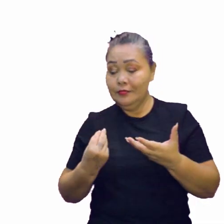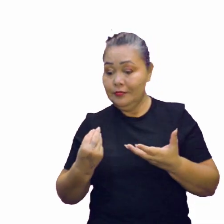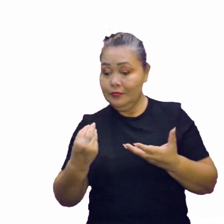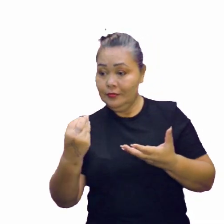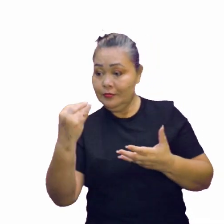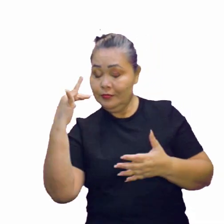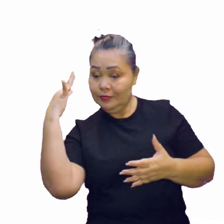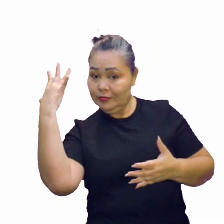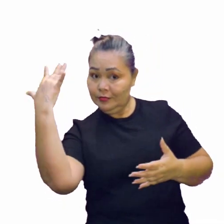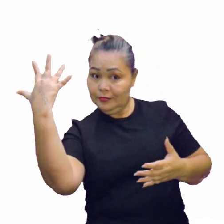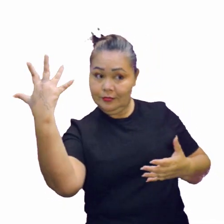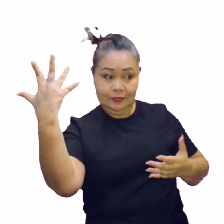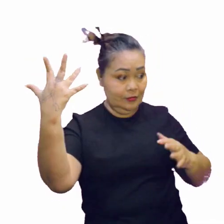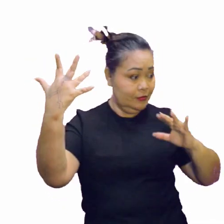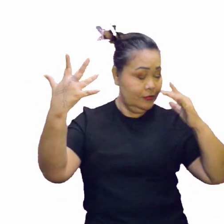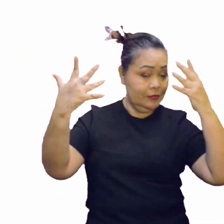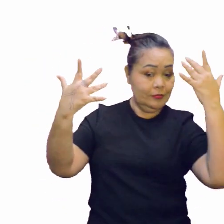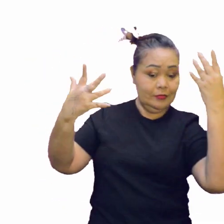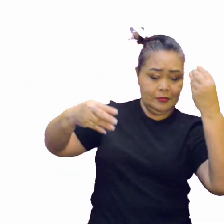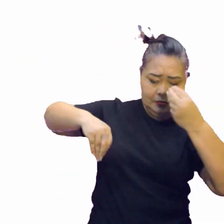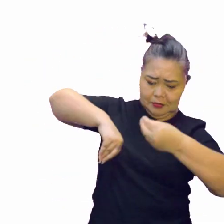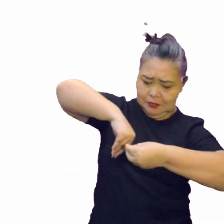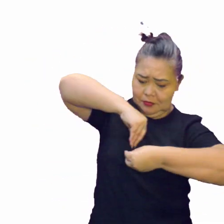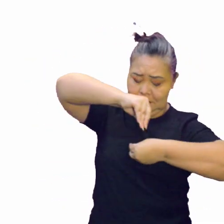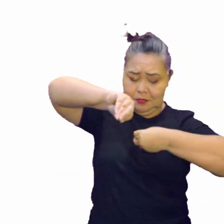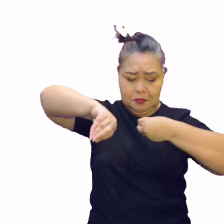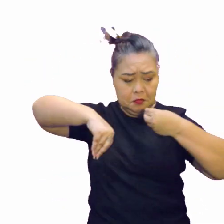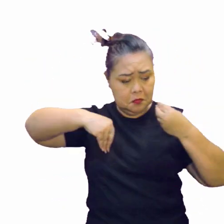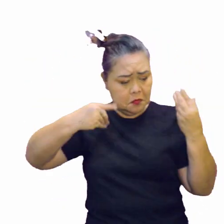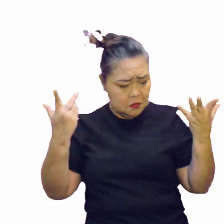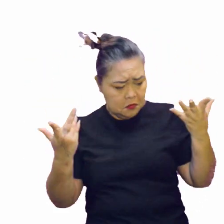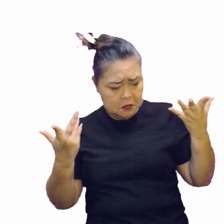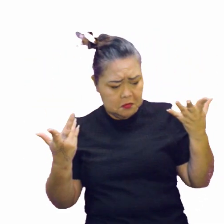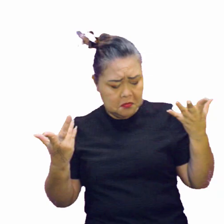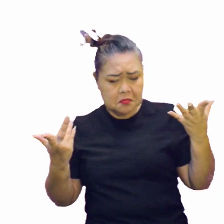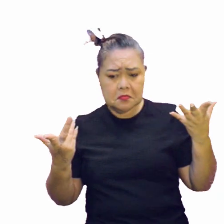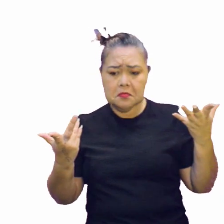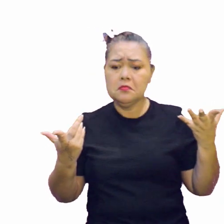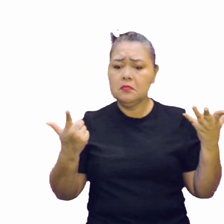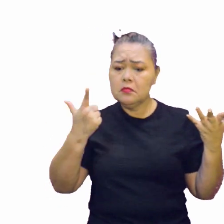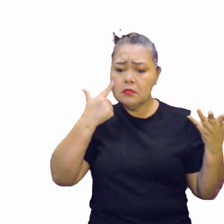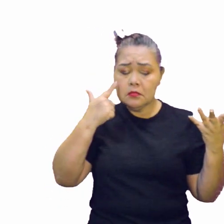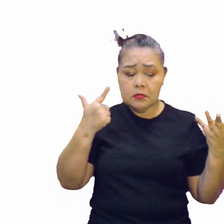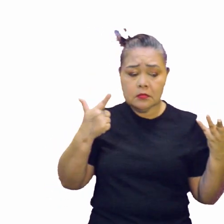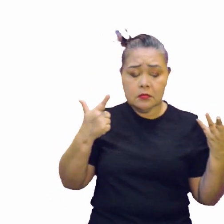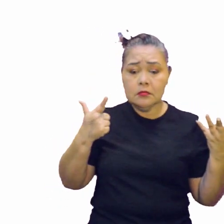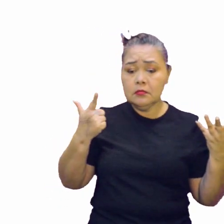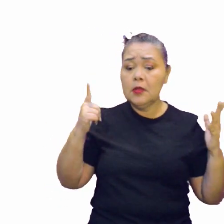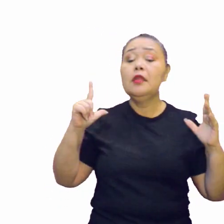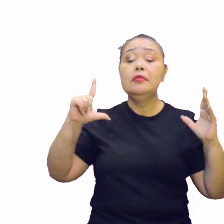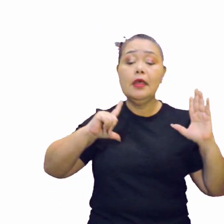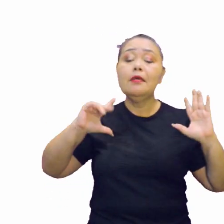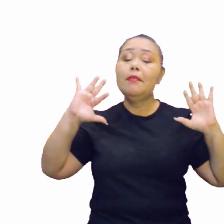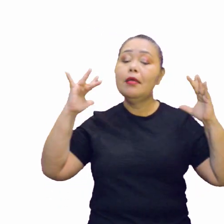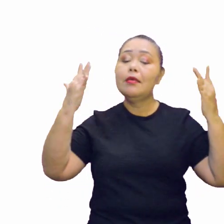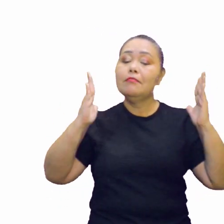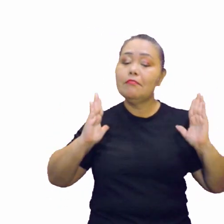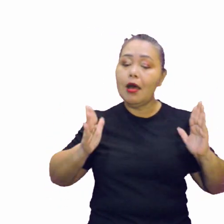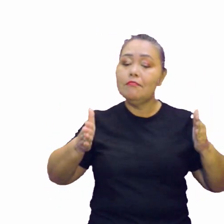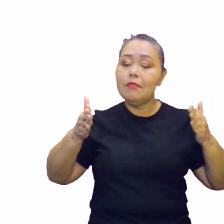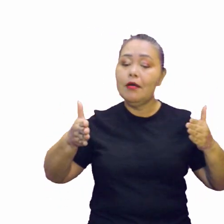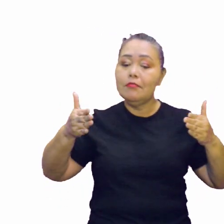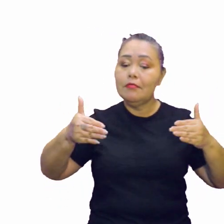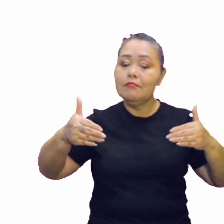áreas misturadas com outros componentes, plantados em fileiras estreitas ou faixas